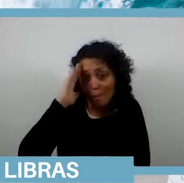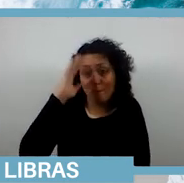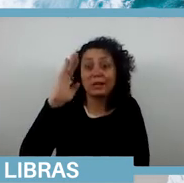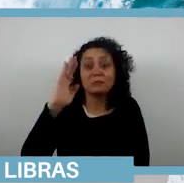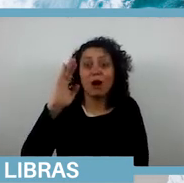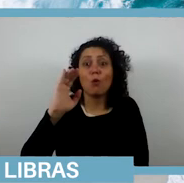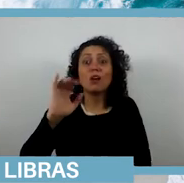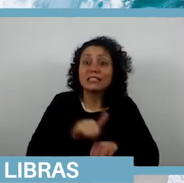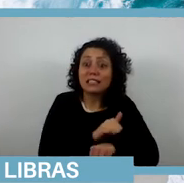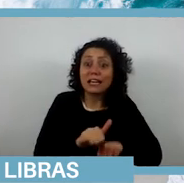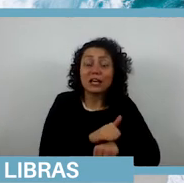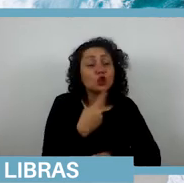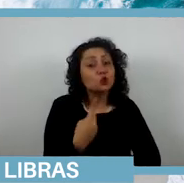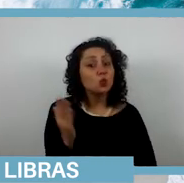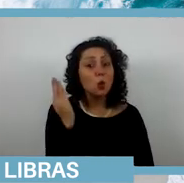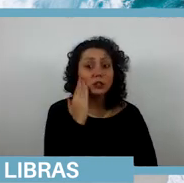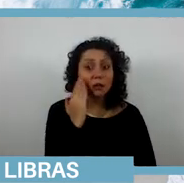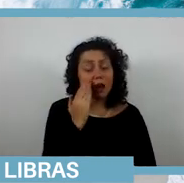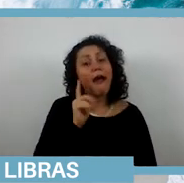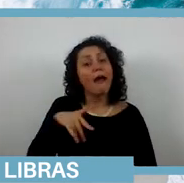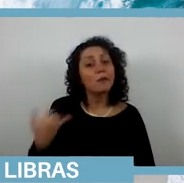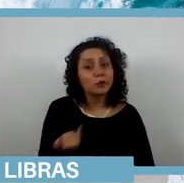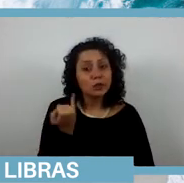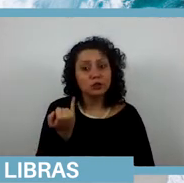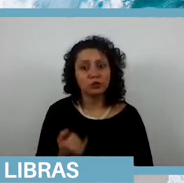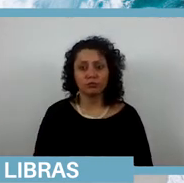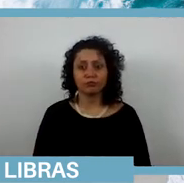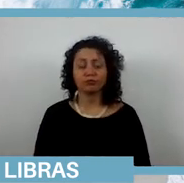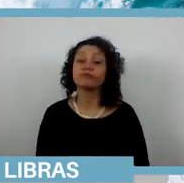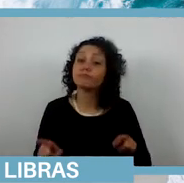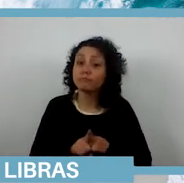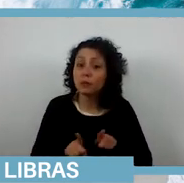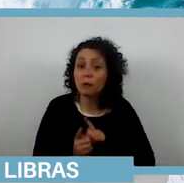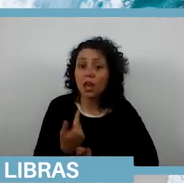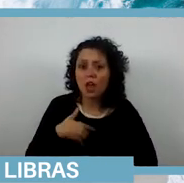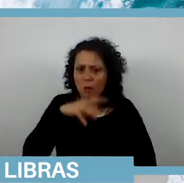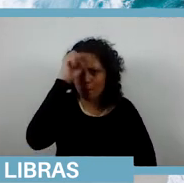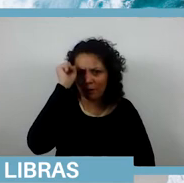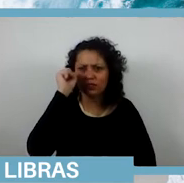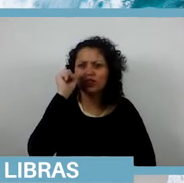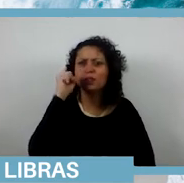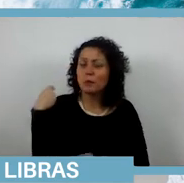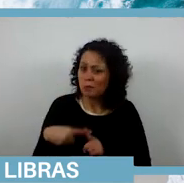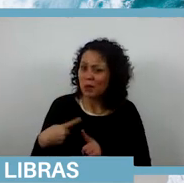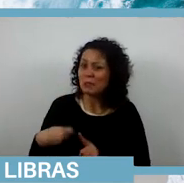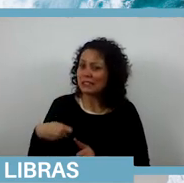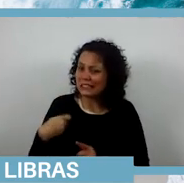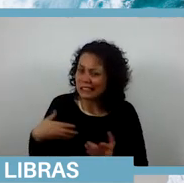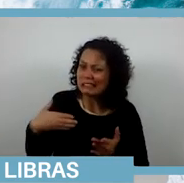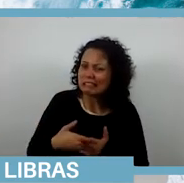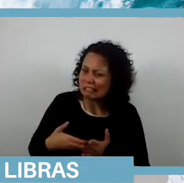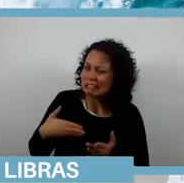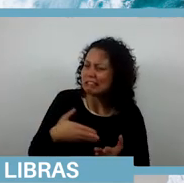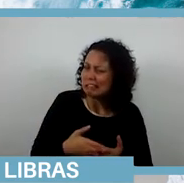que é estratégico acho que é muito importante né é uma coisa também que eu aprendi muito na marra é a questão do